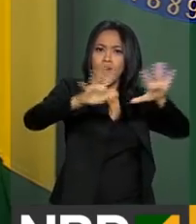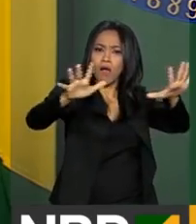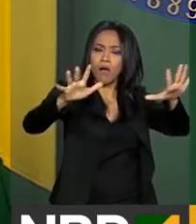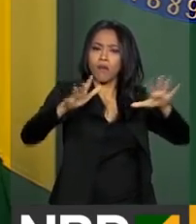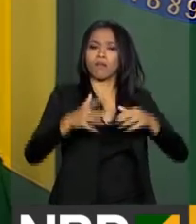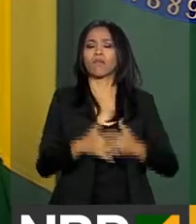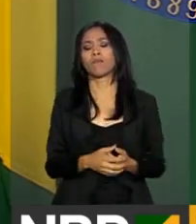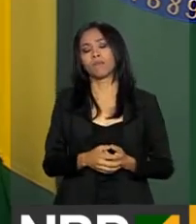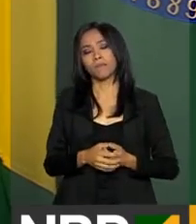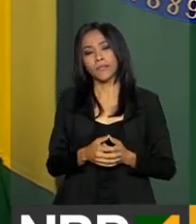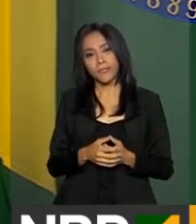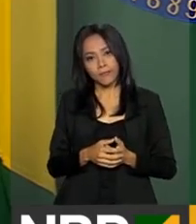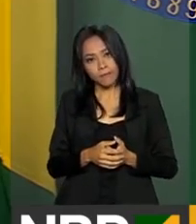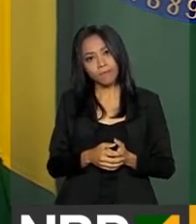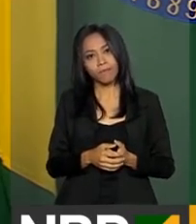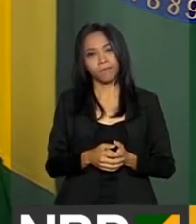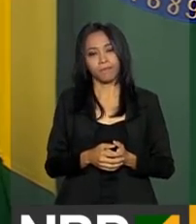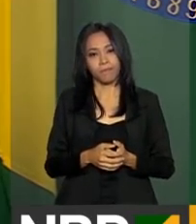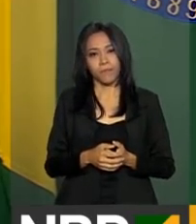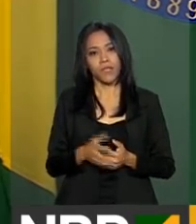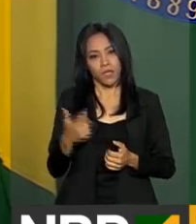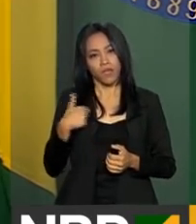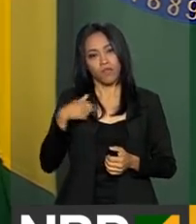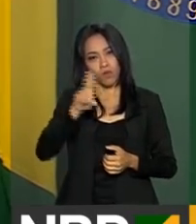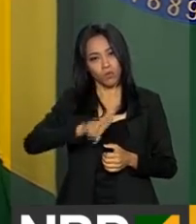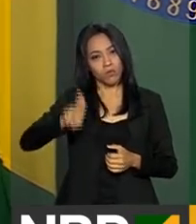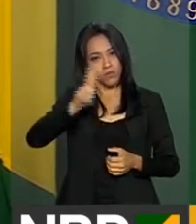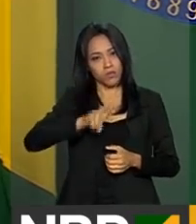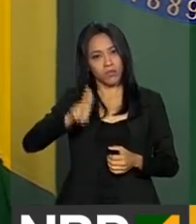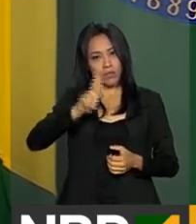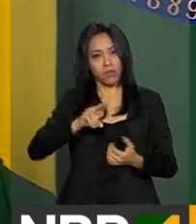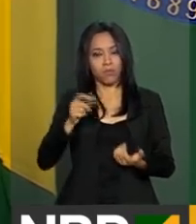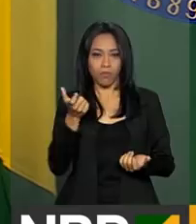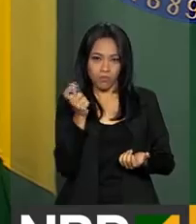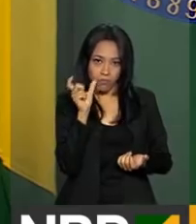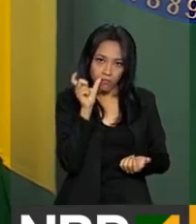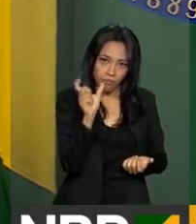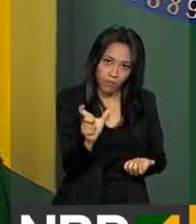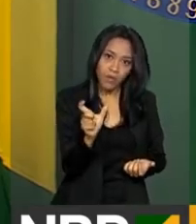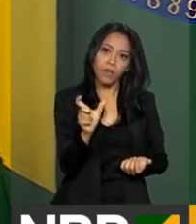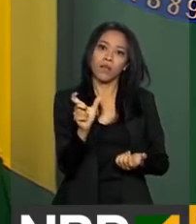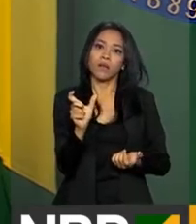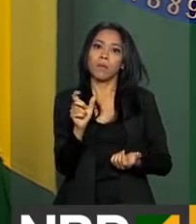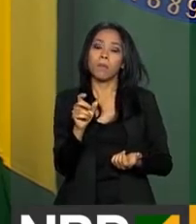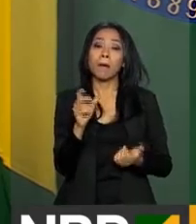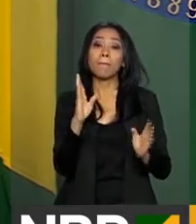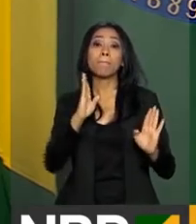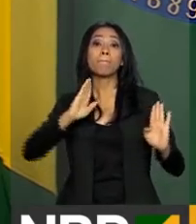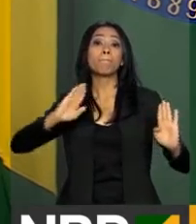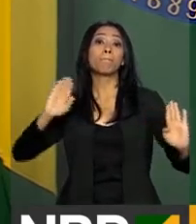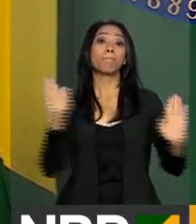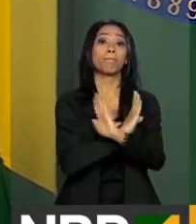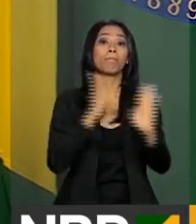é uma na verdade vou usar a palavra gasta mas é uma perseguição